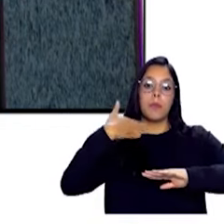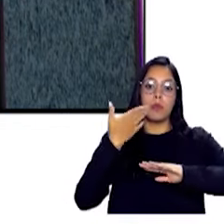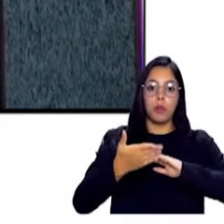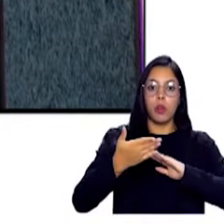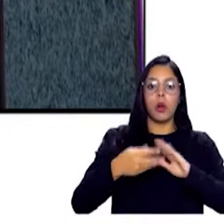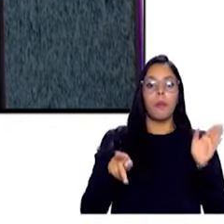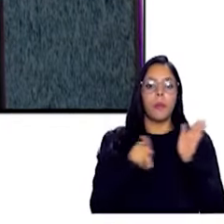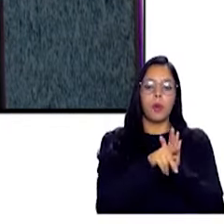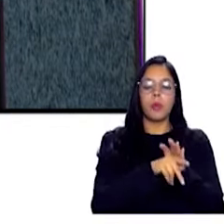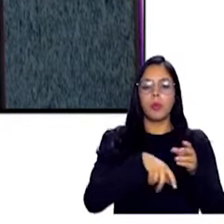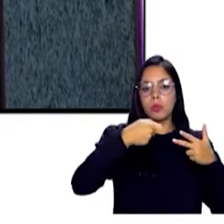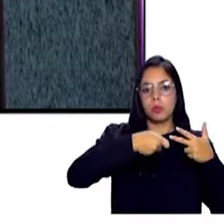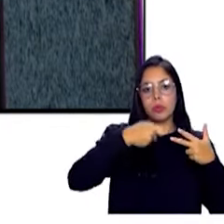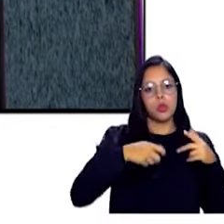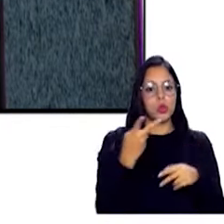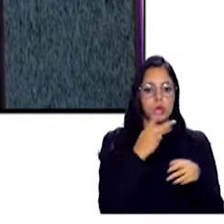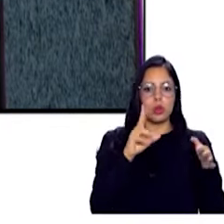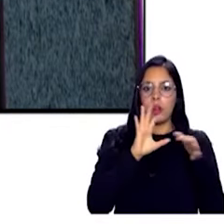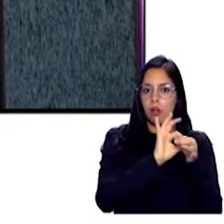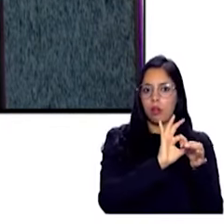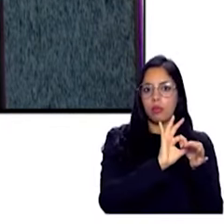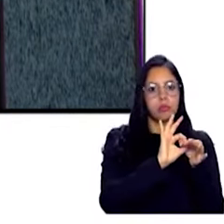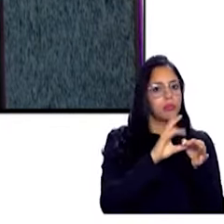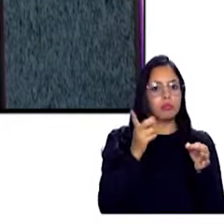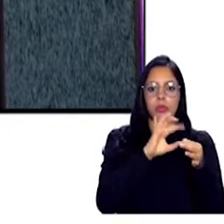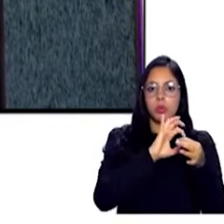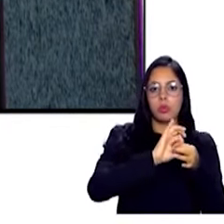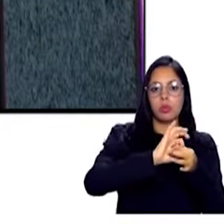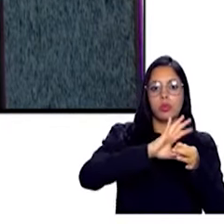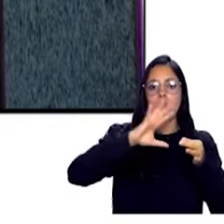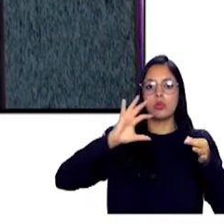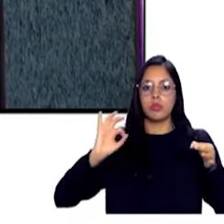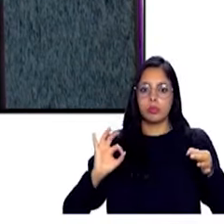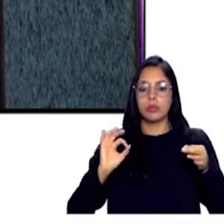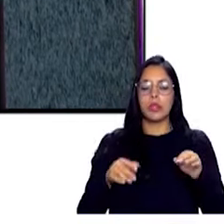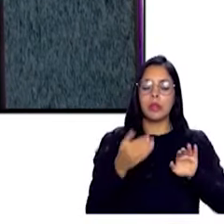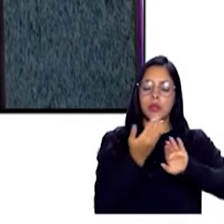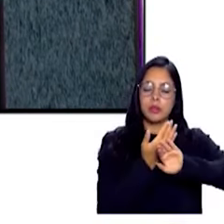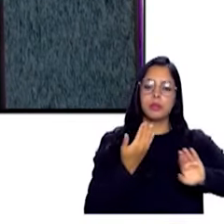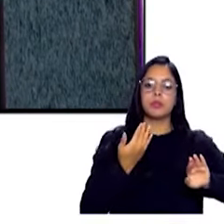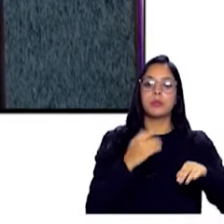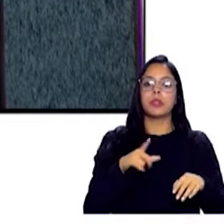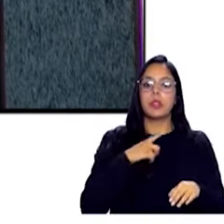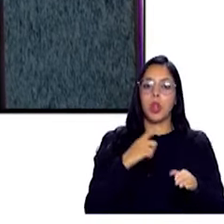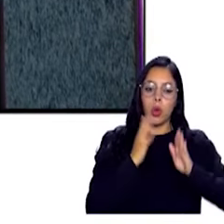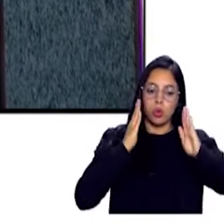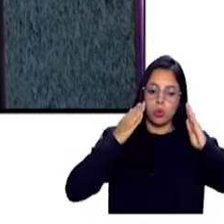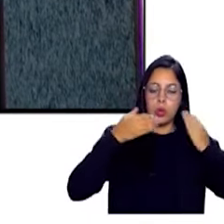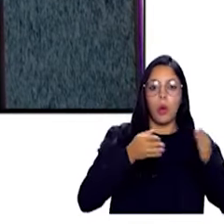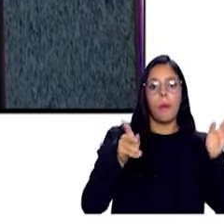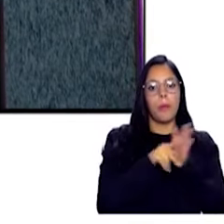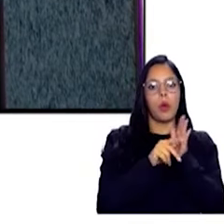poder judiciário nós temos portanto controle concentrado de